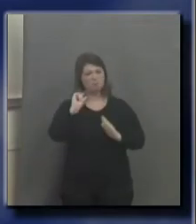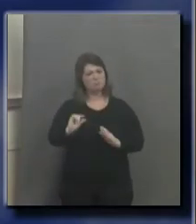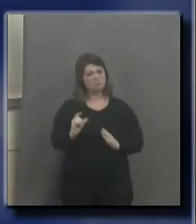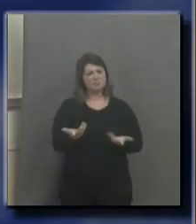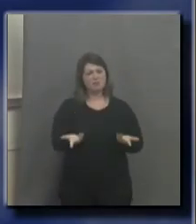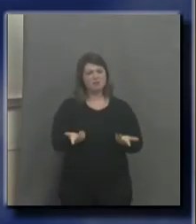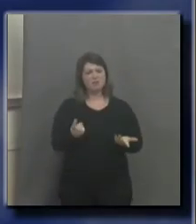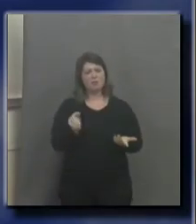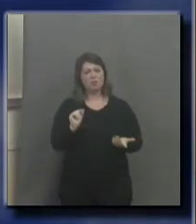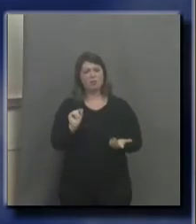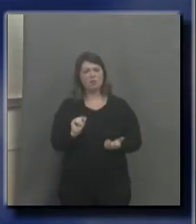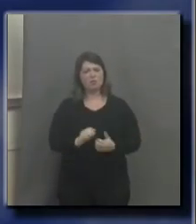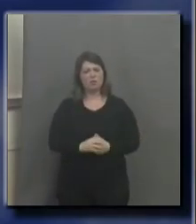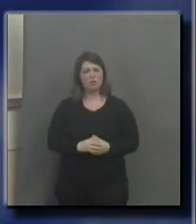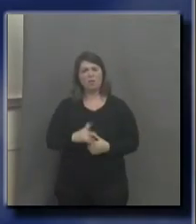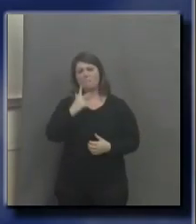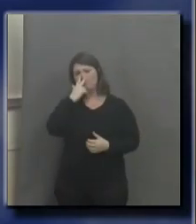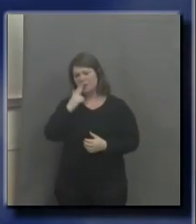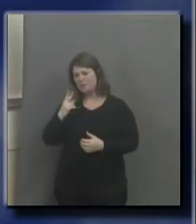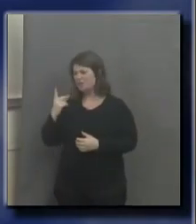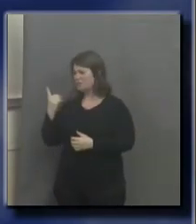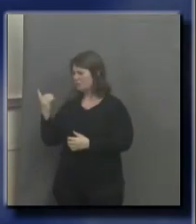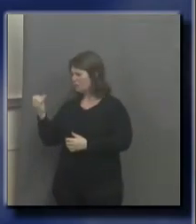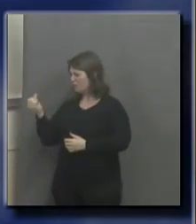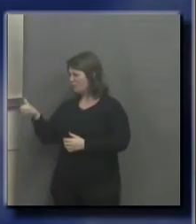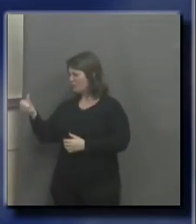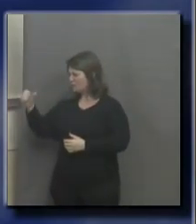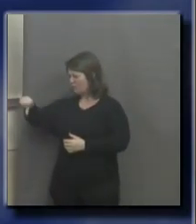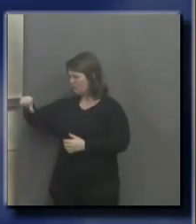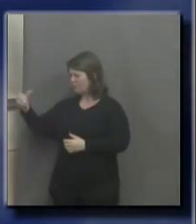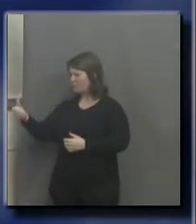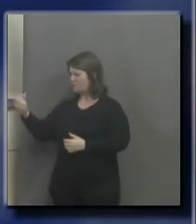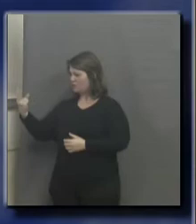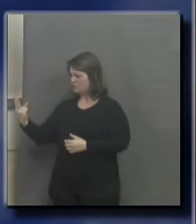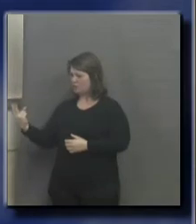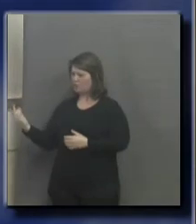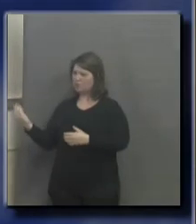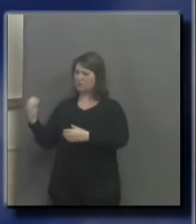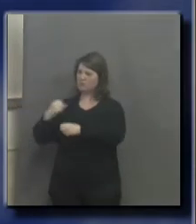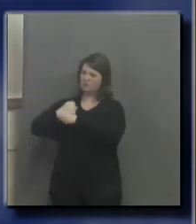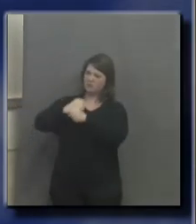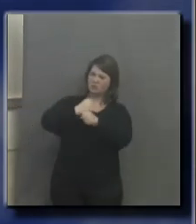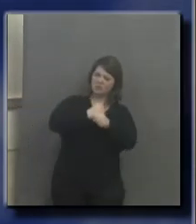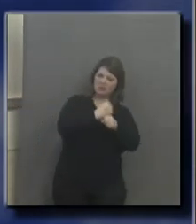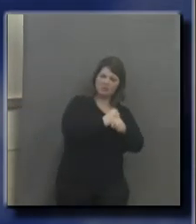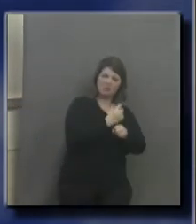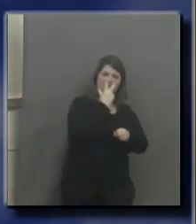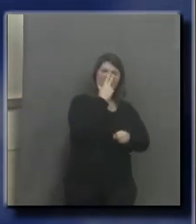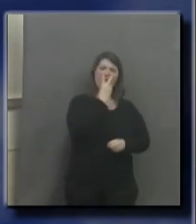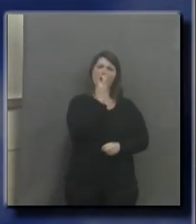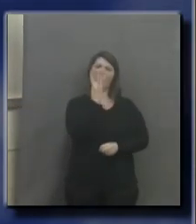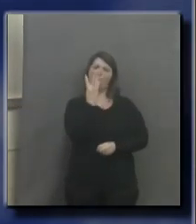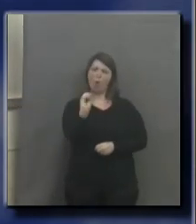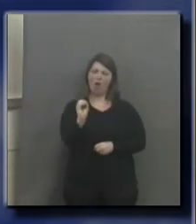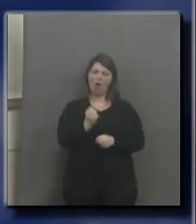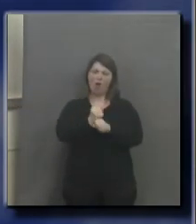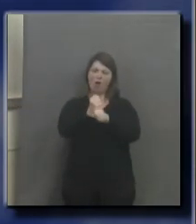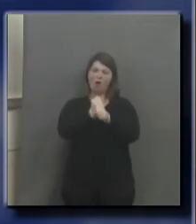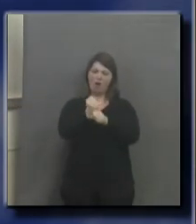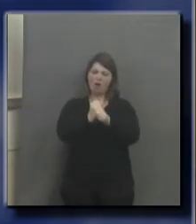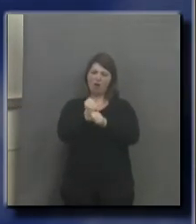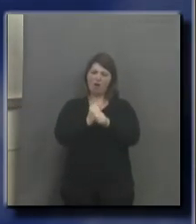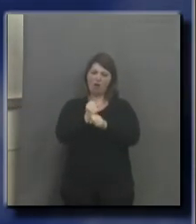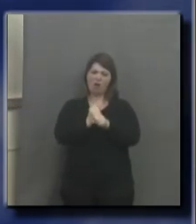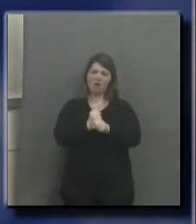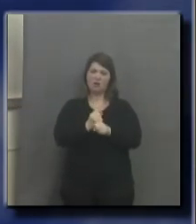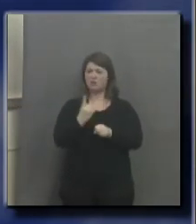ele vigorou por muito tempo, né? Ele vigorou por praticamente 40 anos, porque ele foi